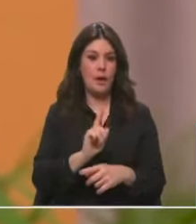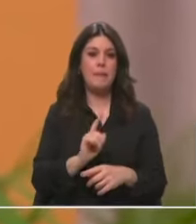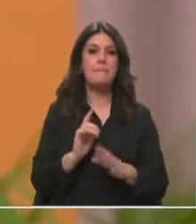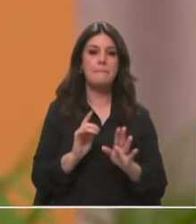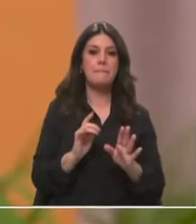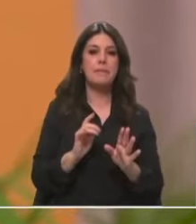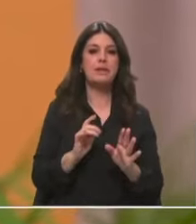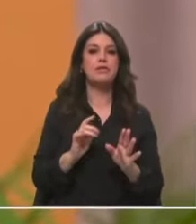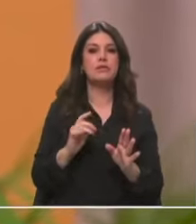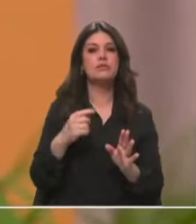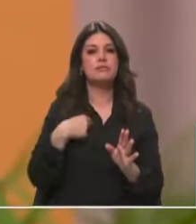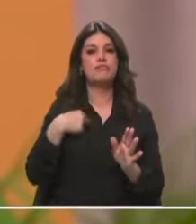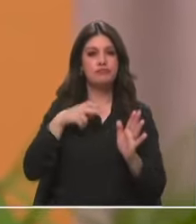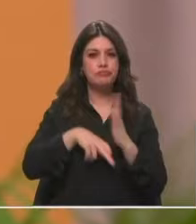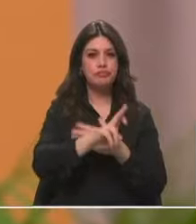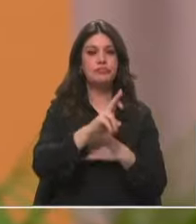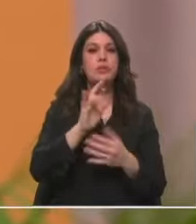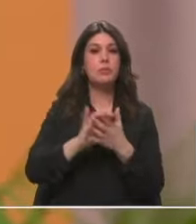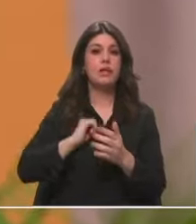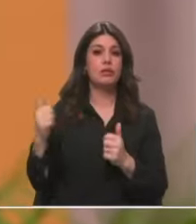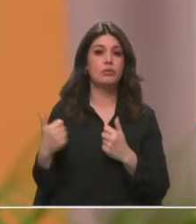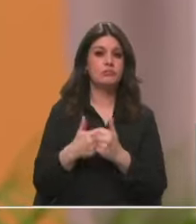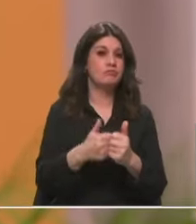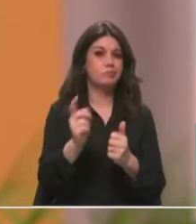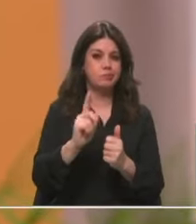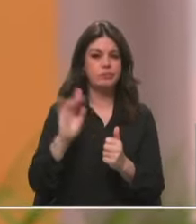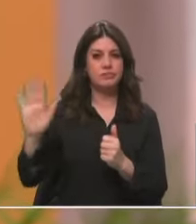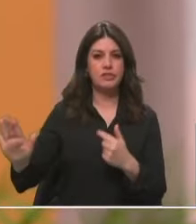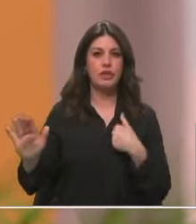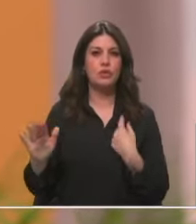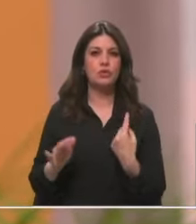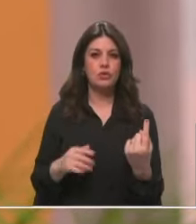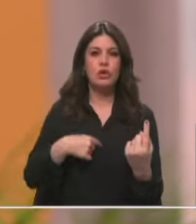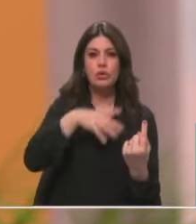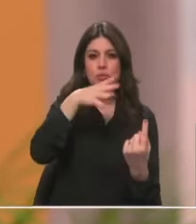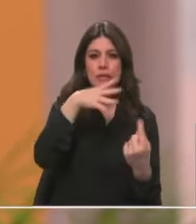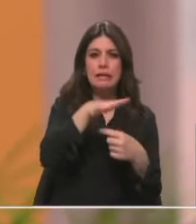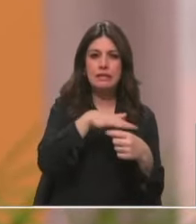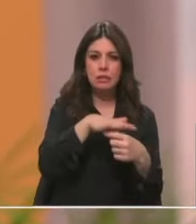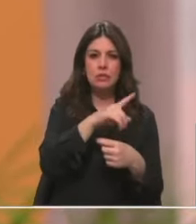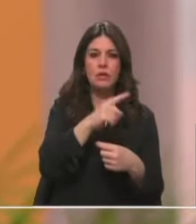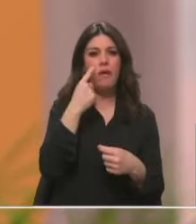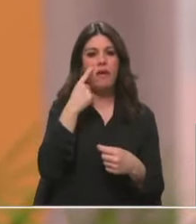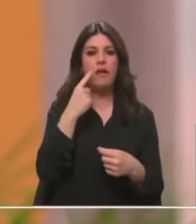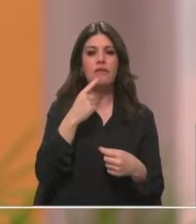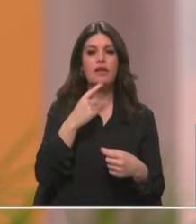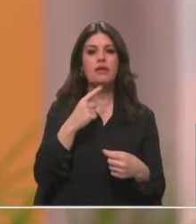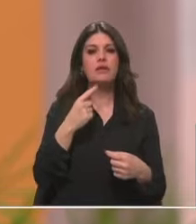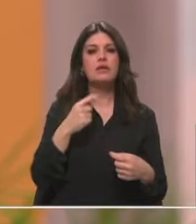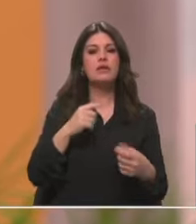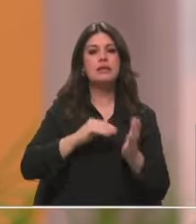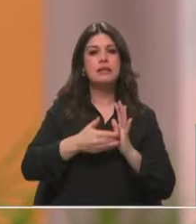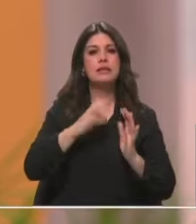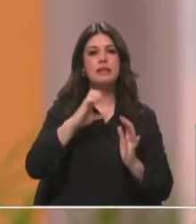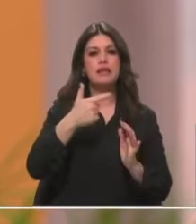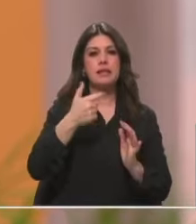marido Nas urgências não pode entrar eu tenho que entrar sozinha e eu expliquei e ela procurou o coração foi fazer o CTG e ela disse olha eu não estou a ouvir o coração mas como